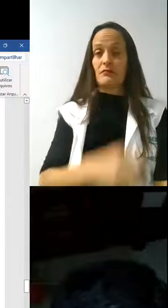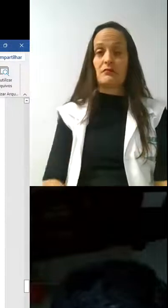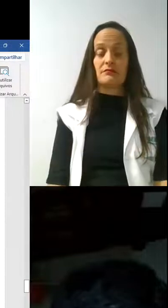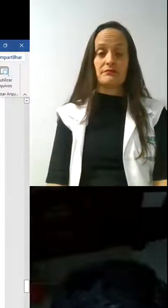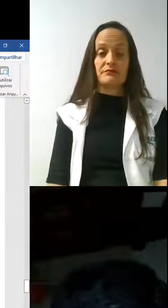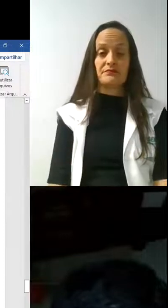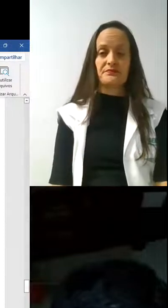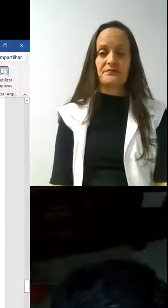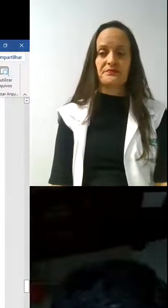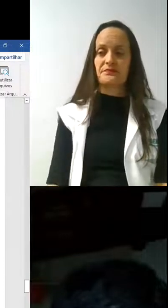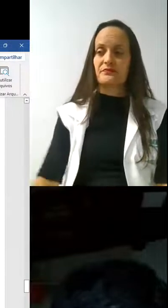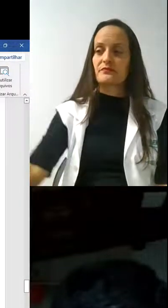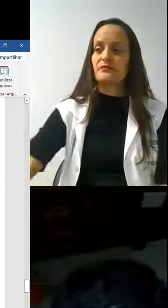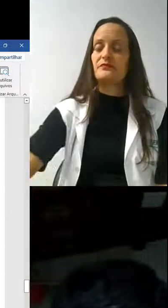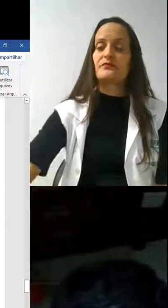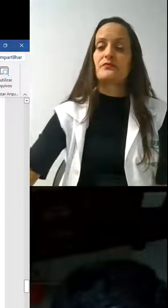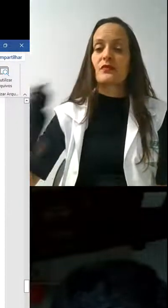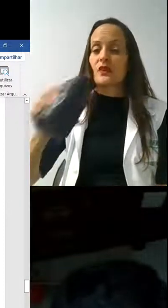certo?